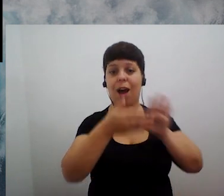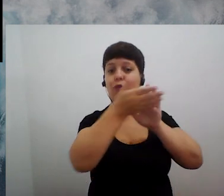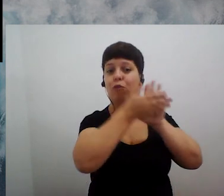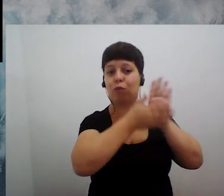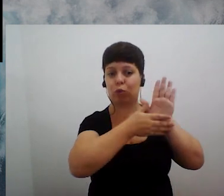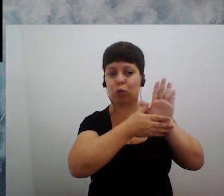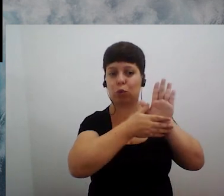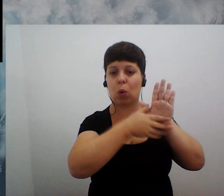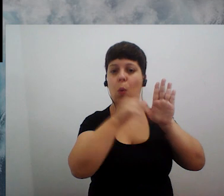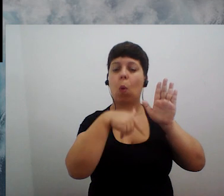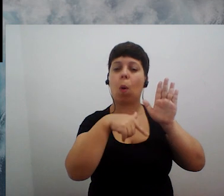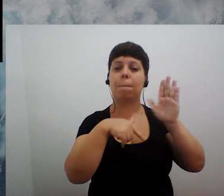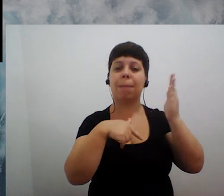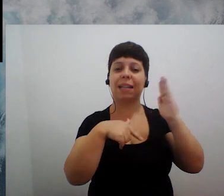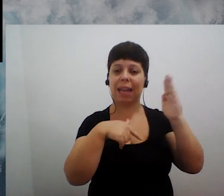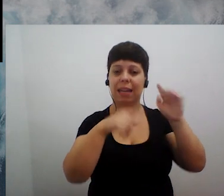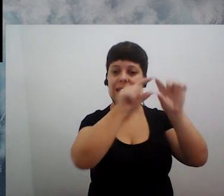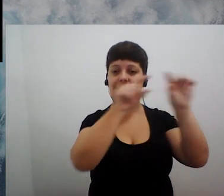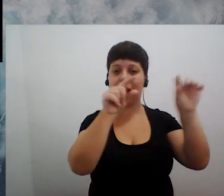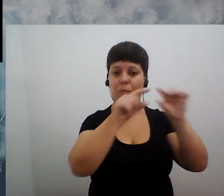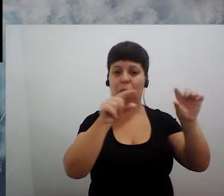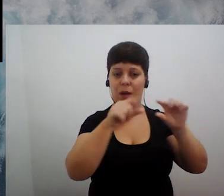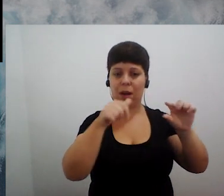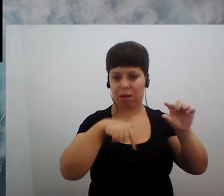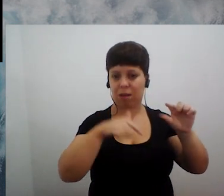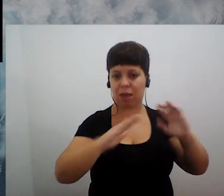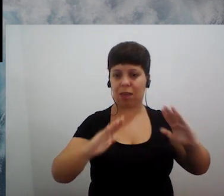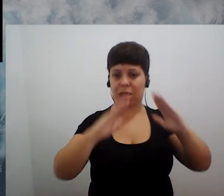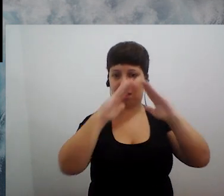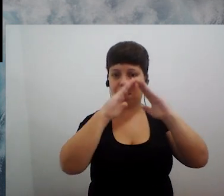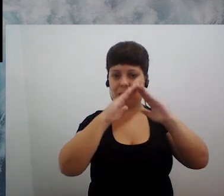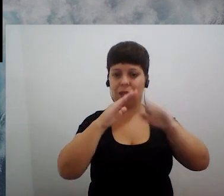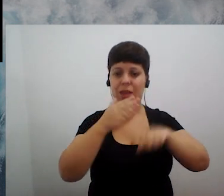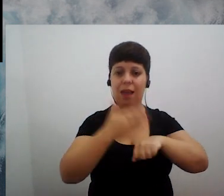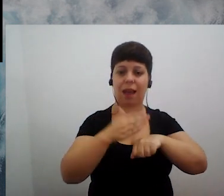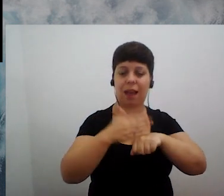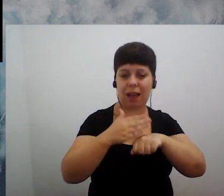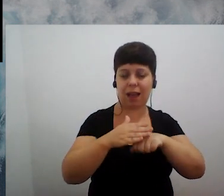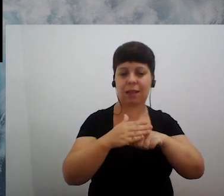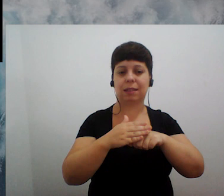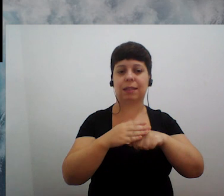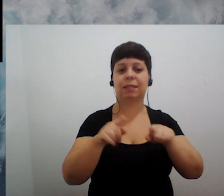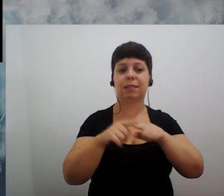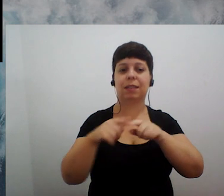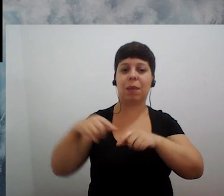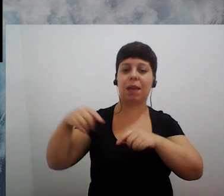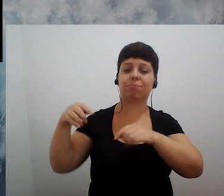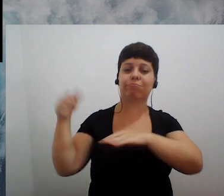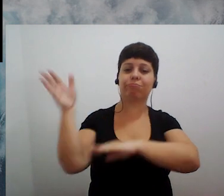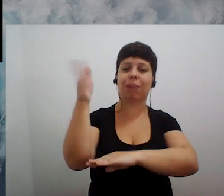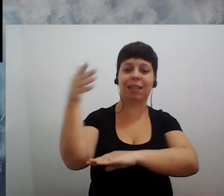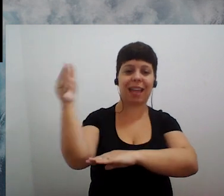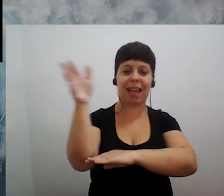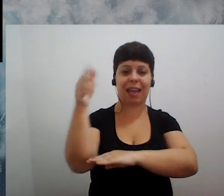vermelha. Ao fundo, uma parede de madeira, de tábuas, que é a parede do nosso barracão, onde a gente faz as nossas atividades, e